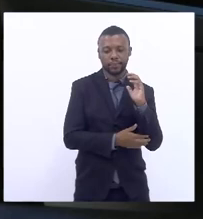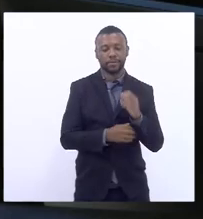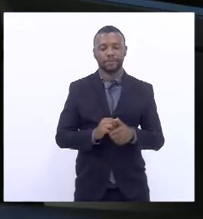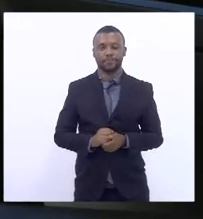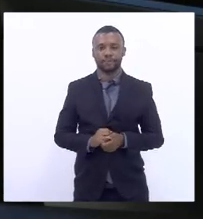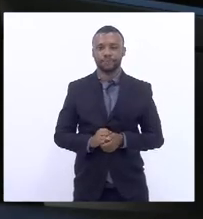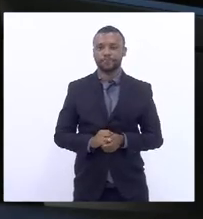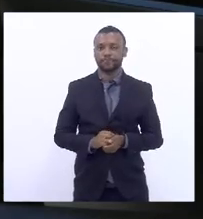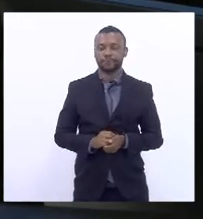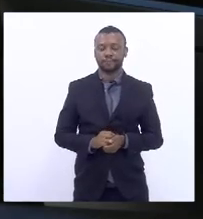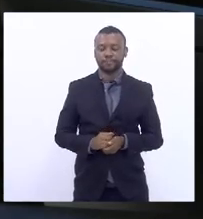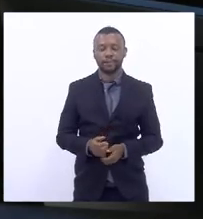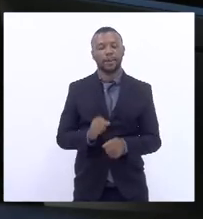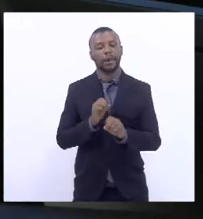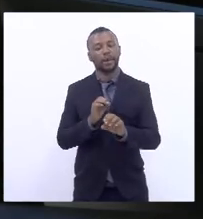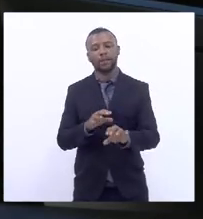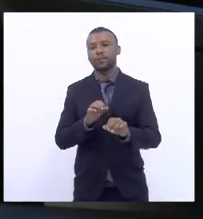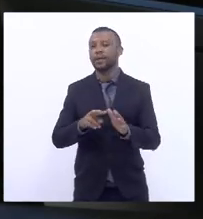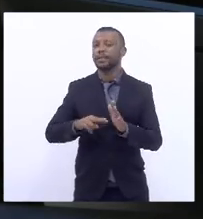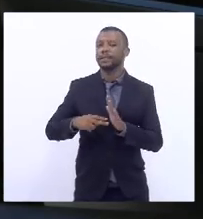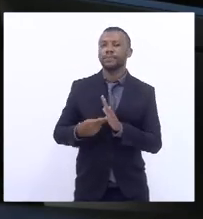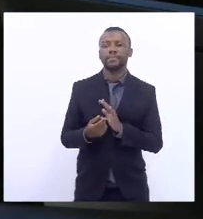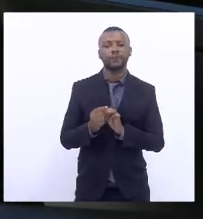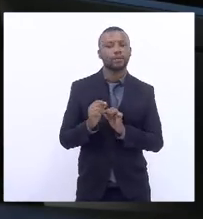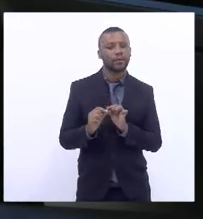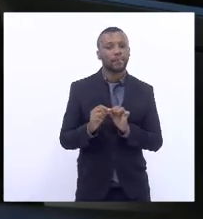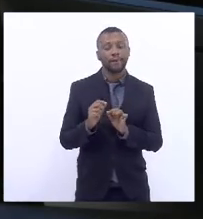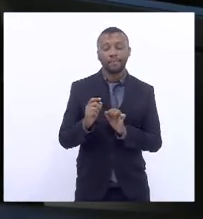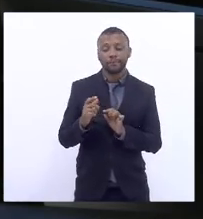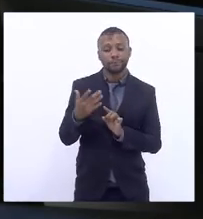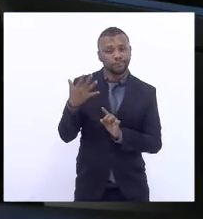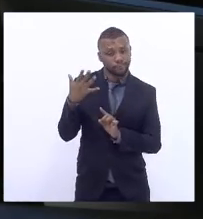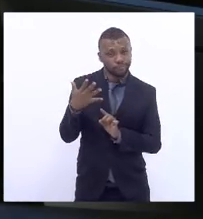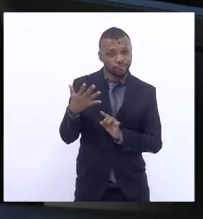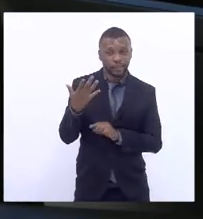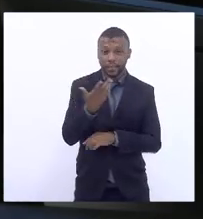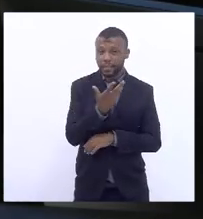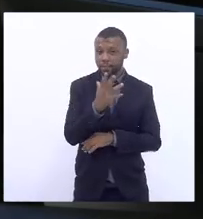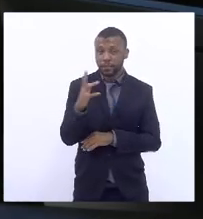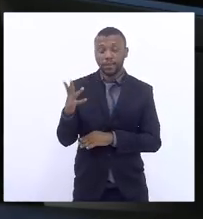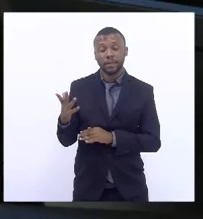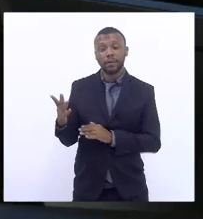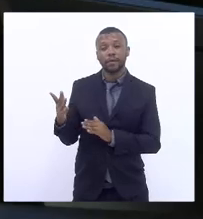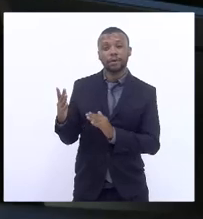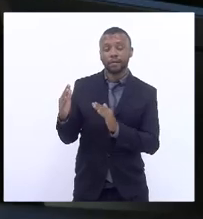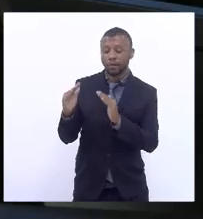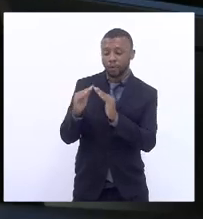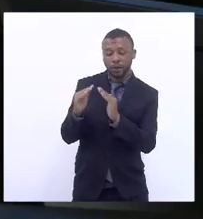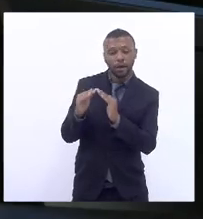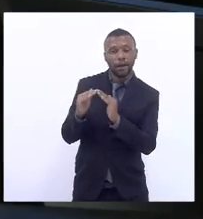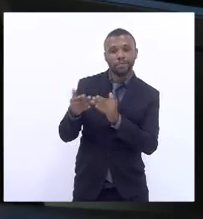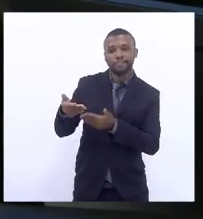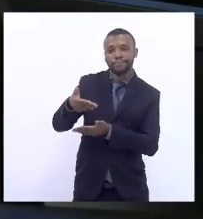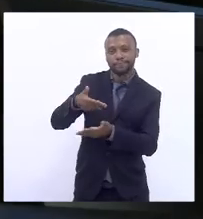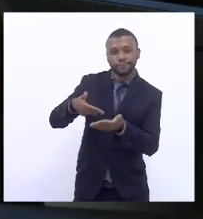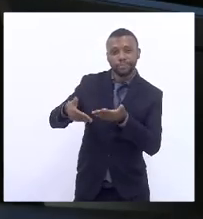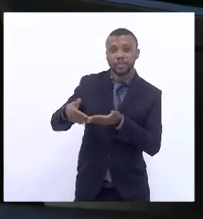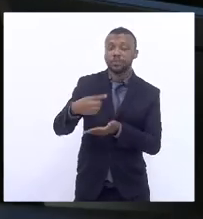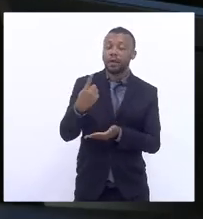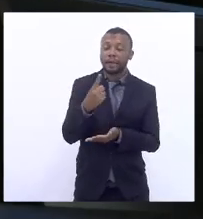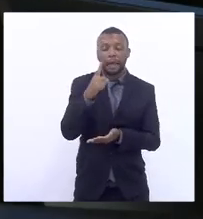Educar é fazer da natureza um lar, uma casa comum. E temos